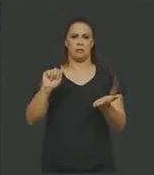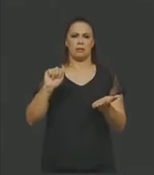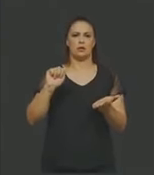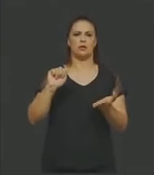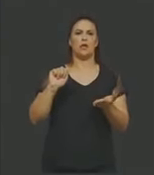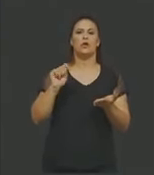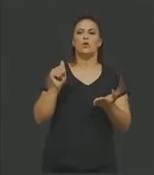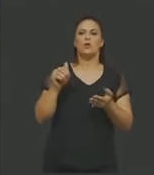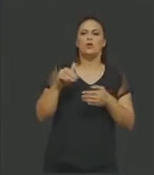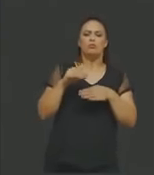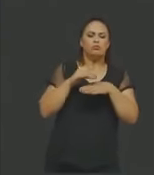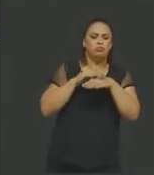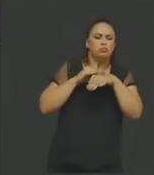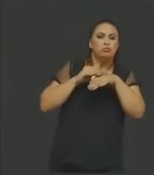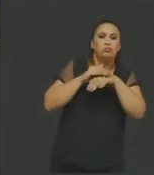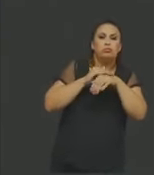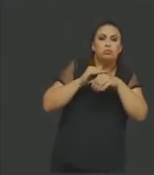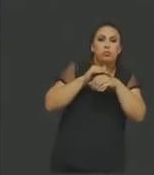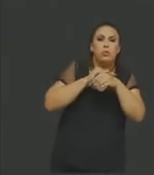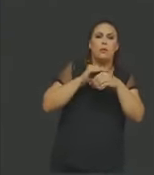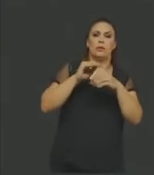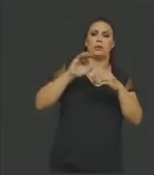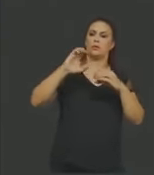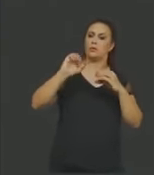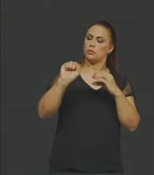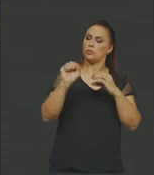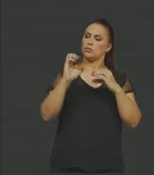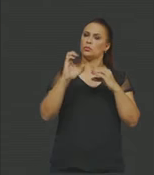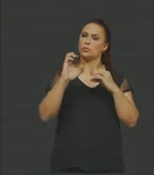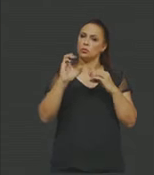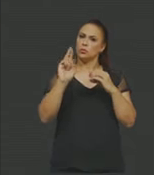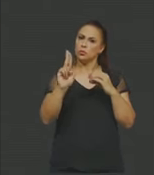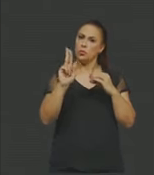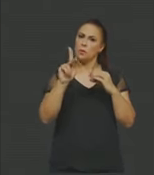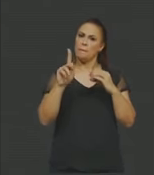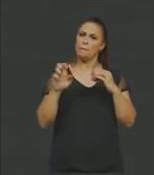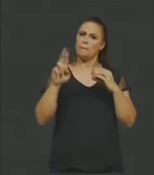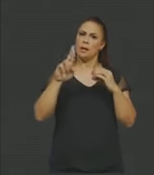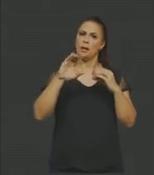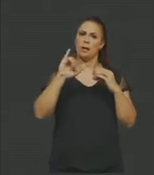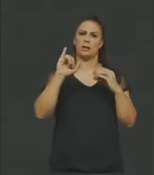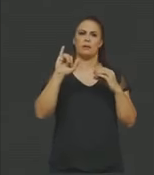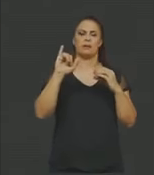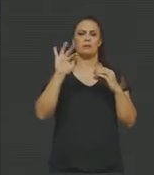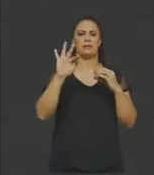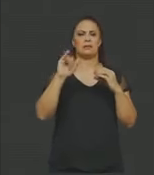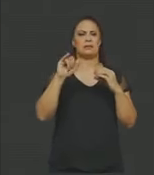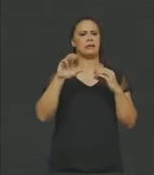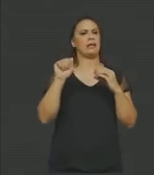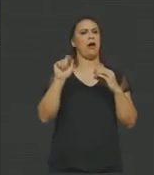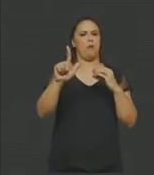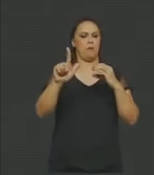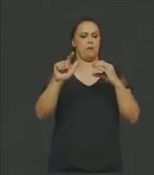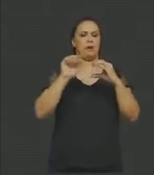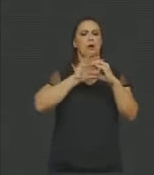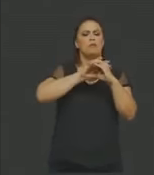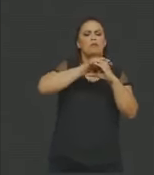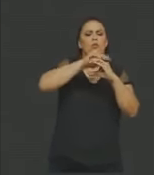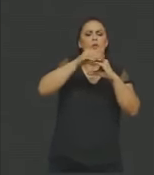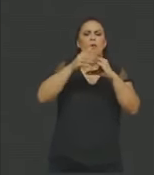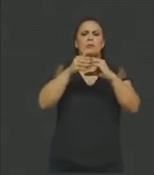extremidades aqui que vai acontecer essas clivagens, tá? E isso vai ser muito